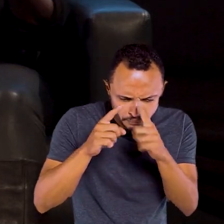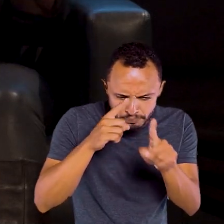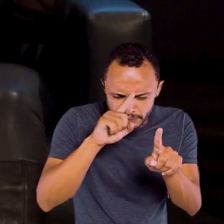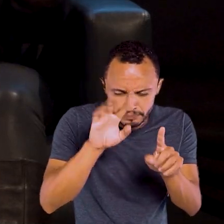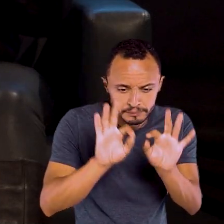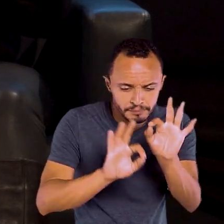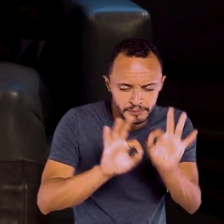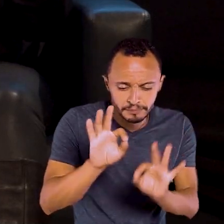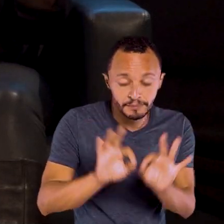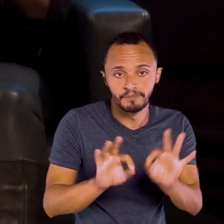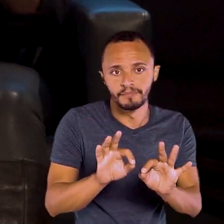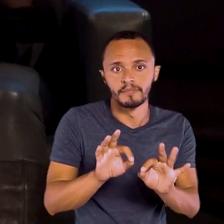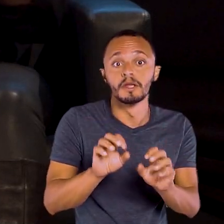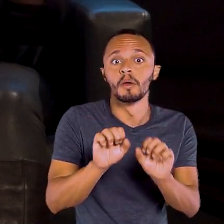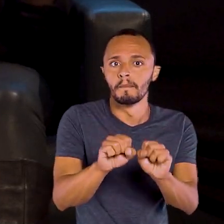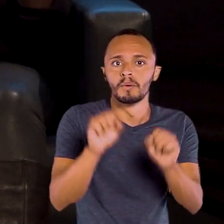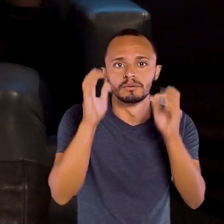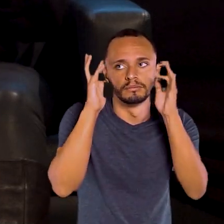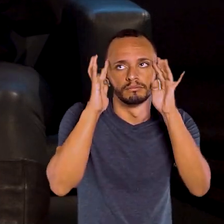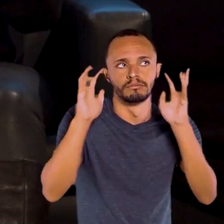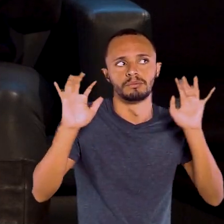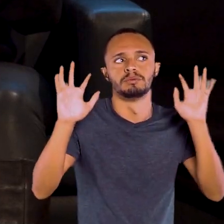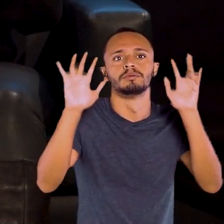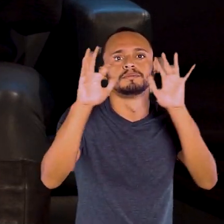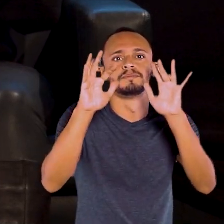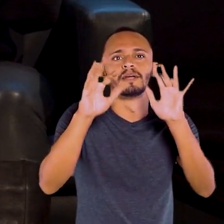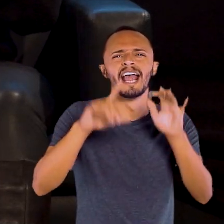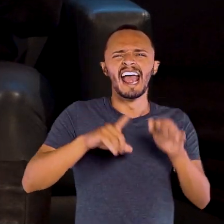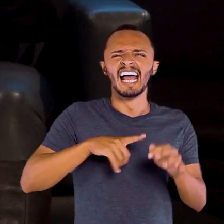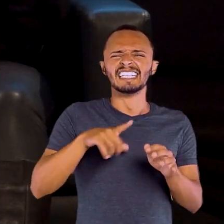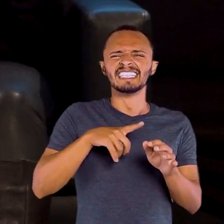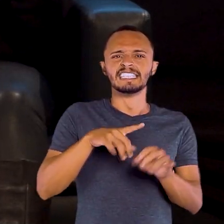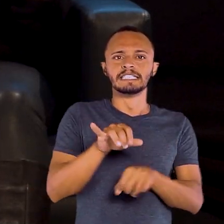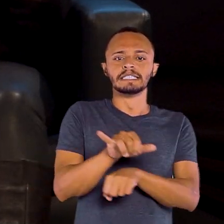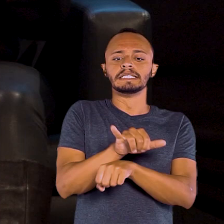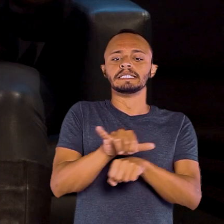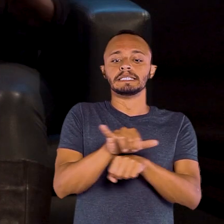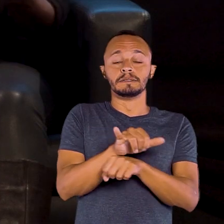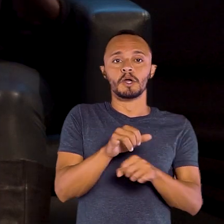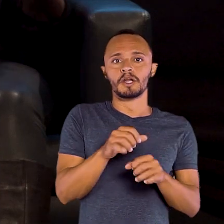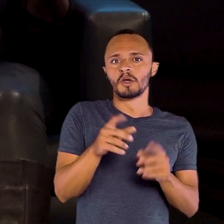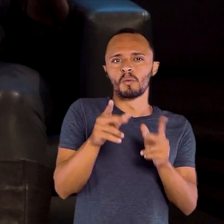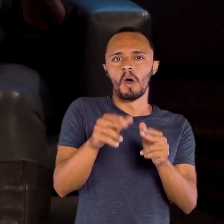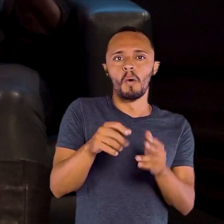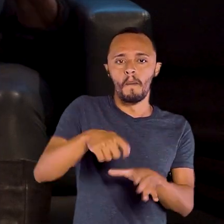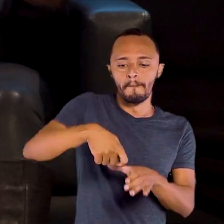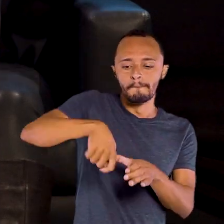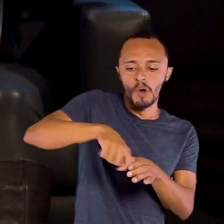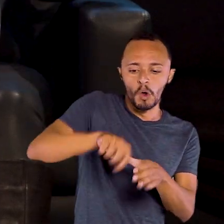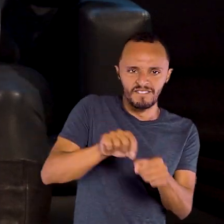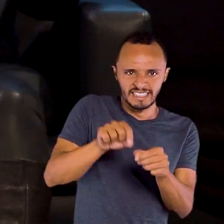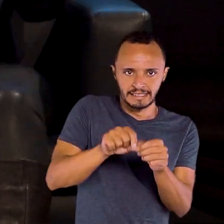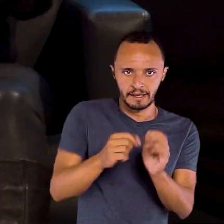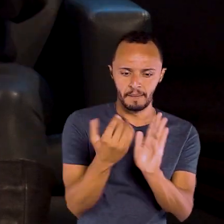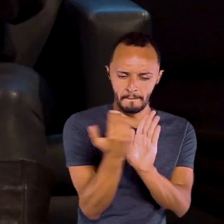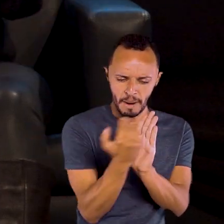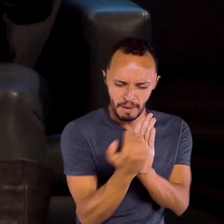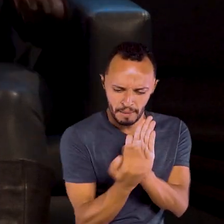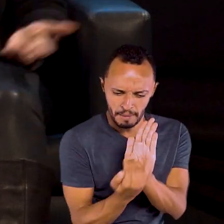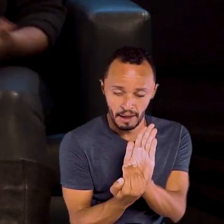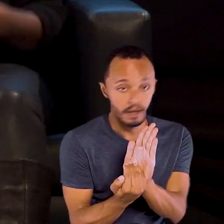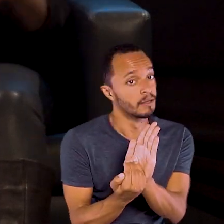bolo, mas, para mim, eu tenho alguns limites, que é, primeiro, respeitar o trabalho desses pesquisadores,